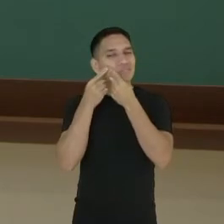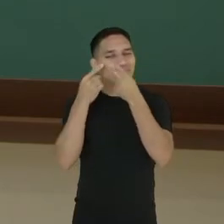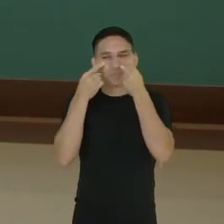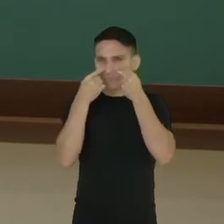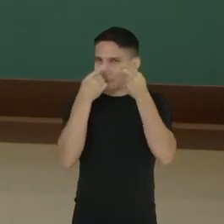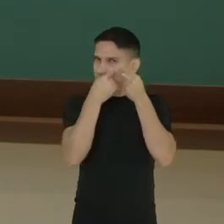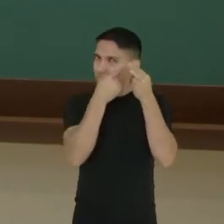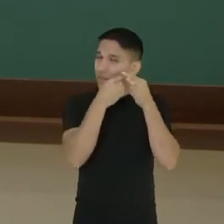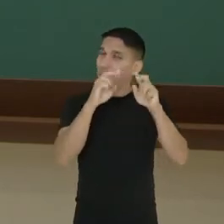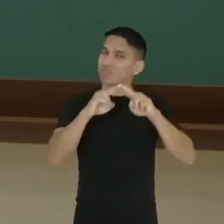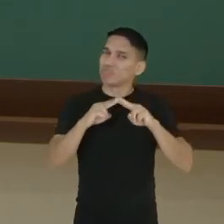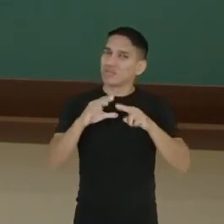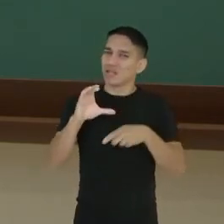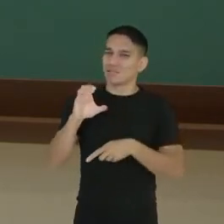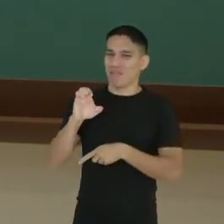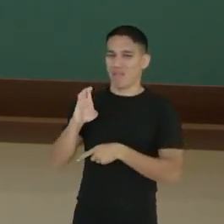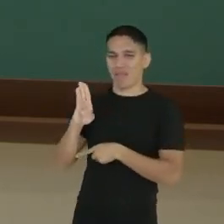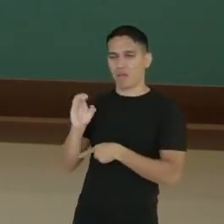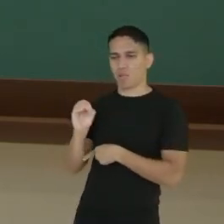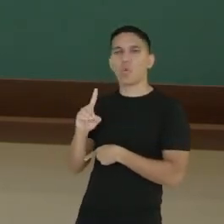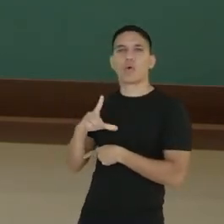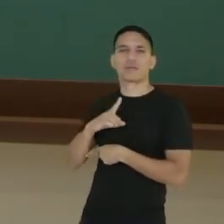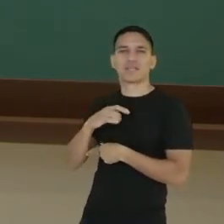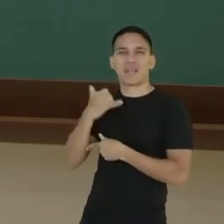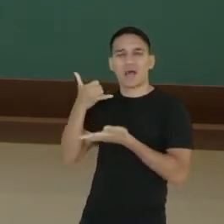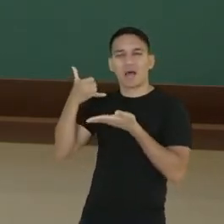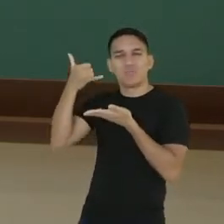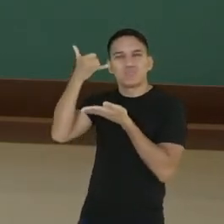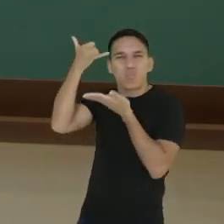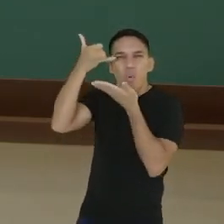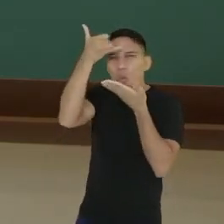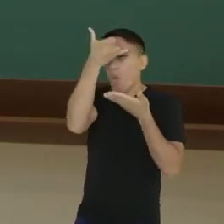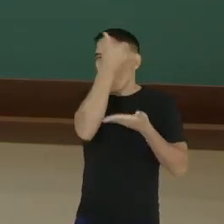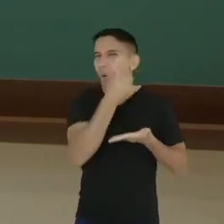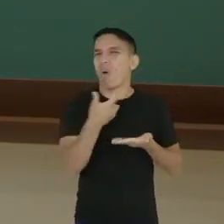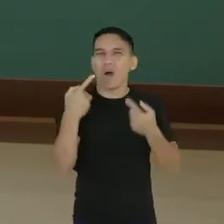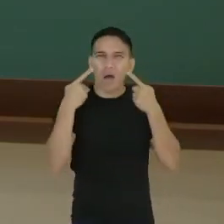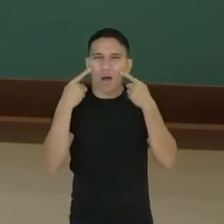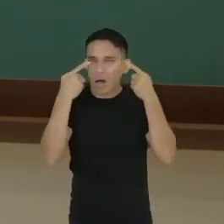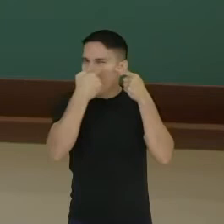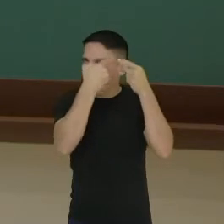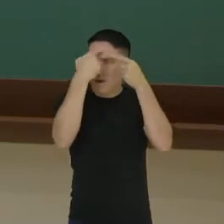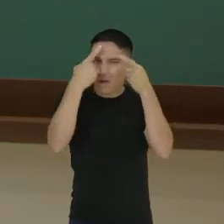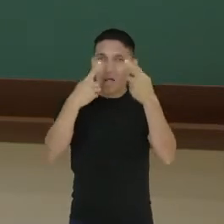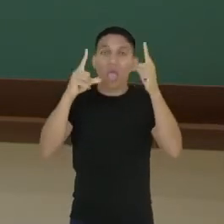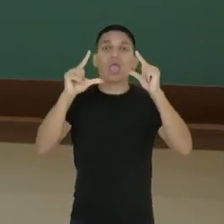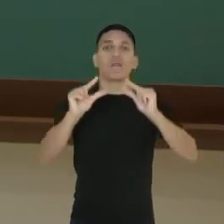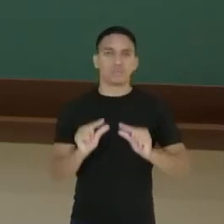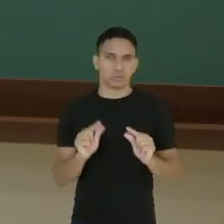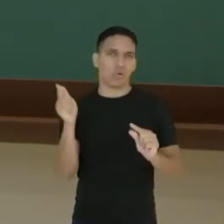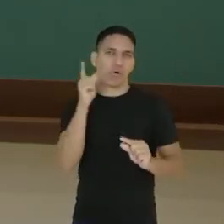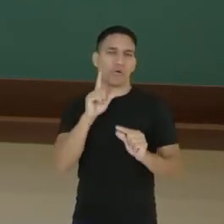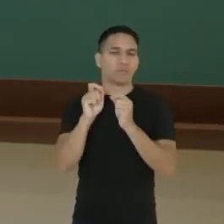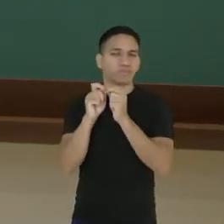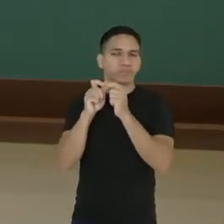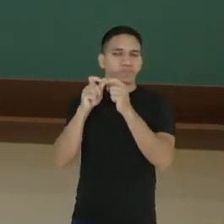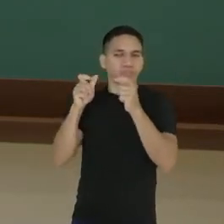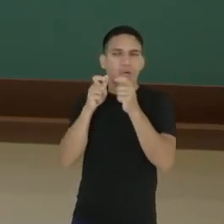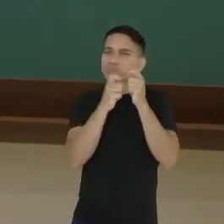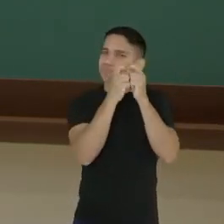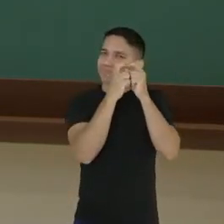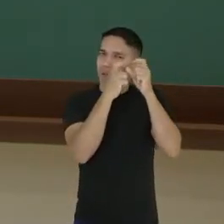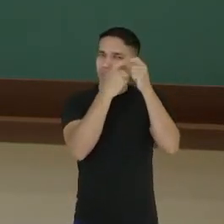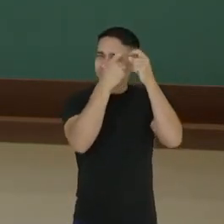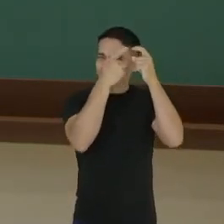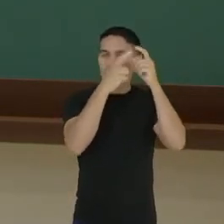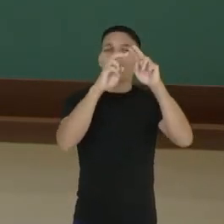Tendo menos esse sebo, essa gordura na pele, né? A oleosidade, reduz a hiperkeratinização folicular, diminui